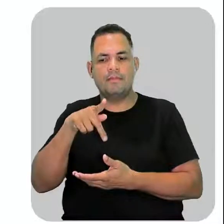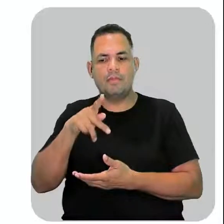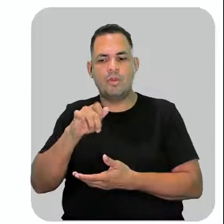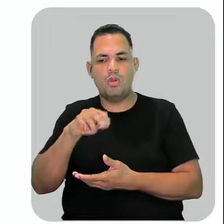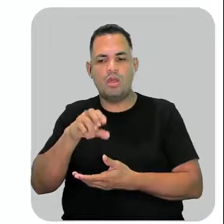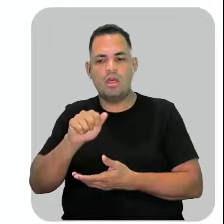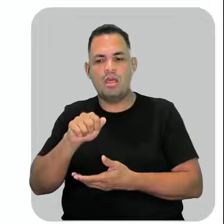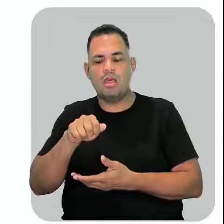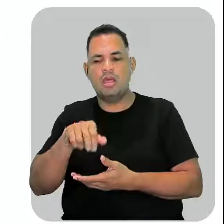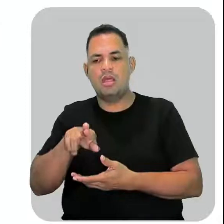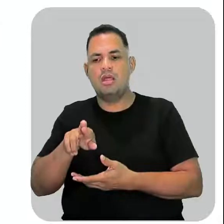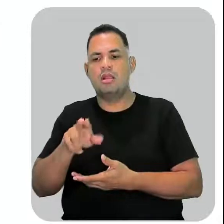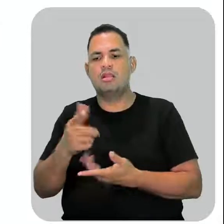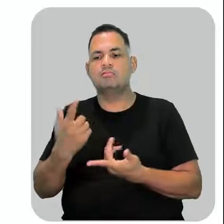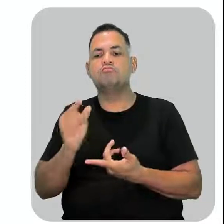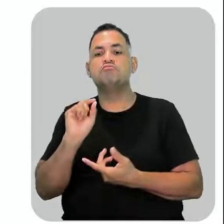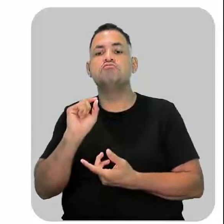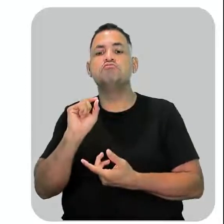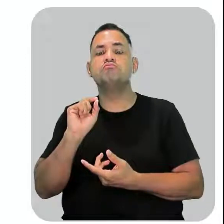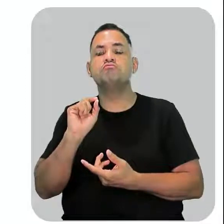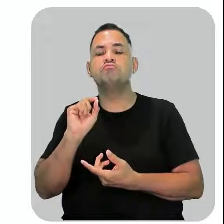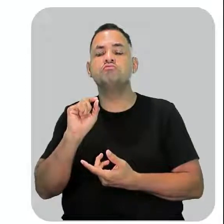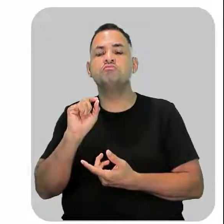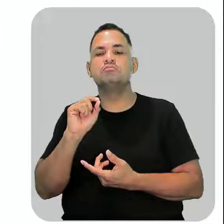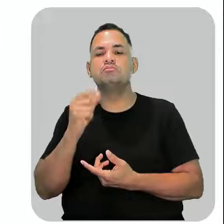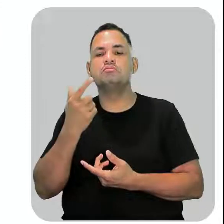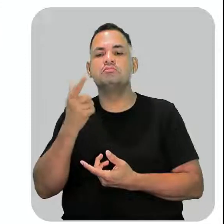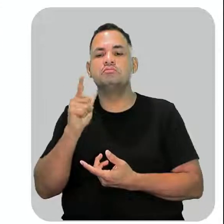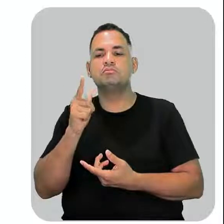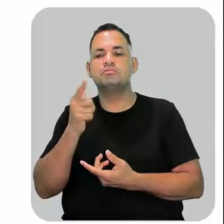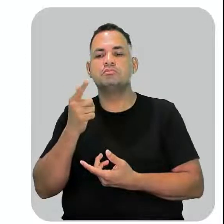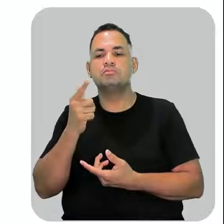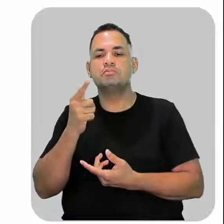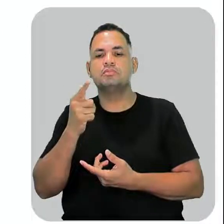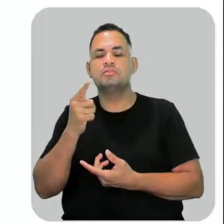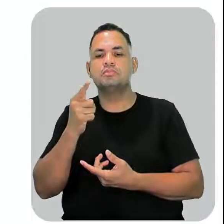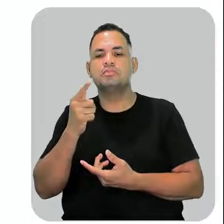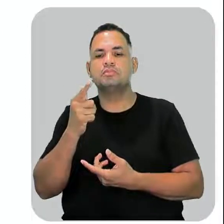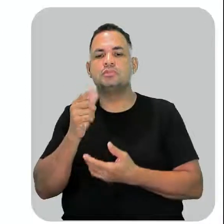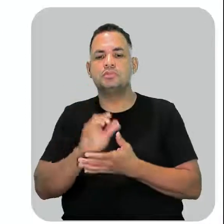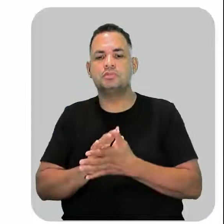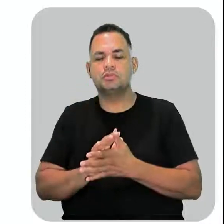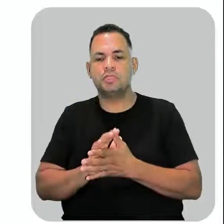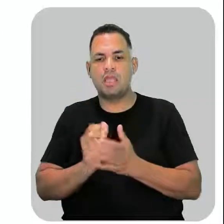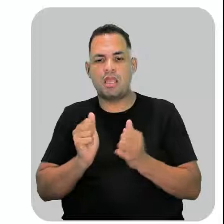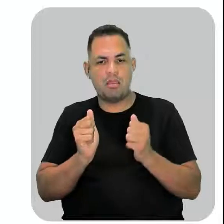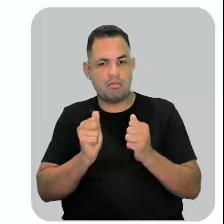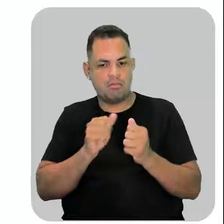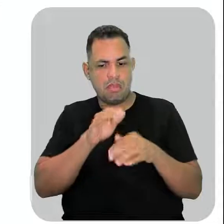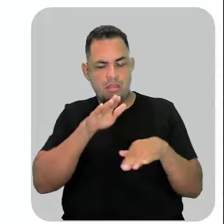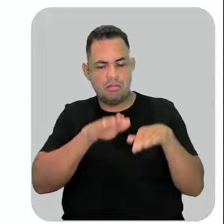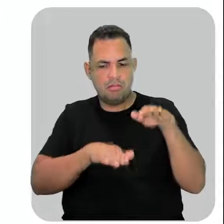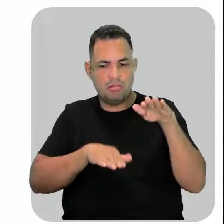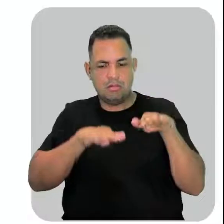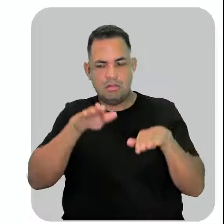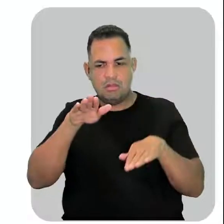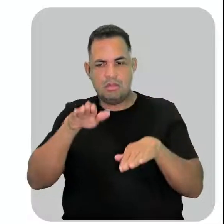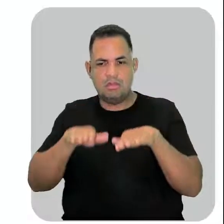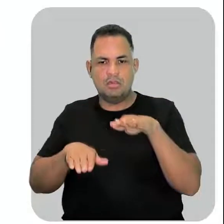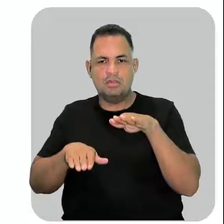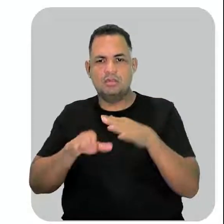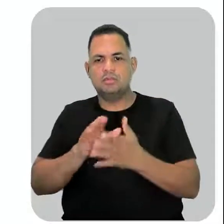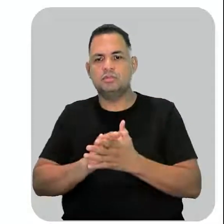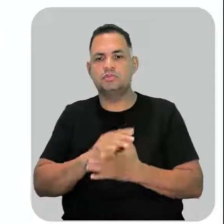extremidade apolar. O que não tem aqui? Nós não temos a conjugação da alternância entre ligação dupla